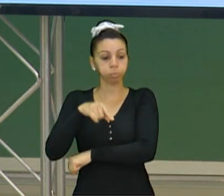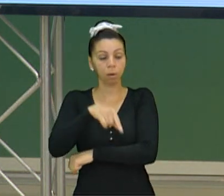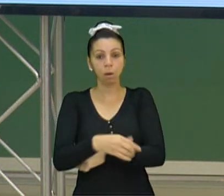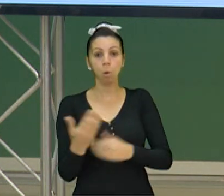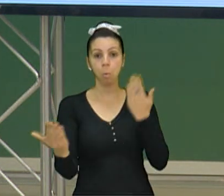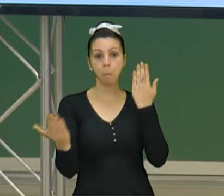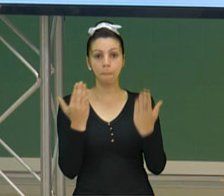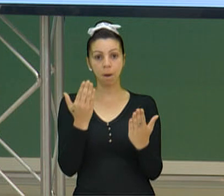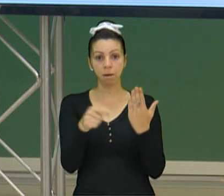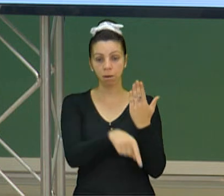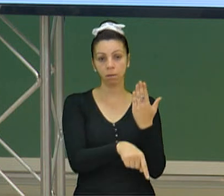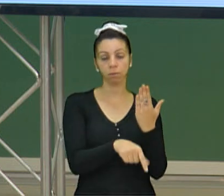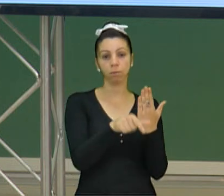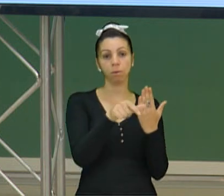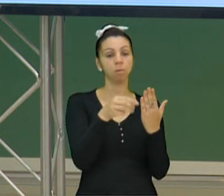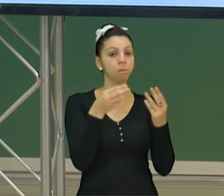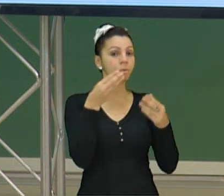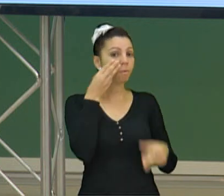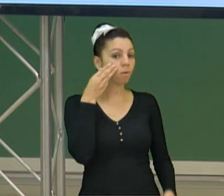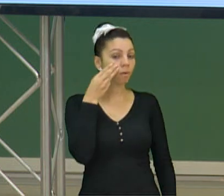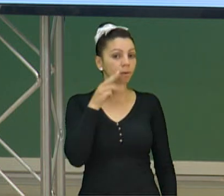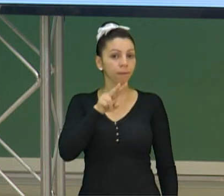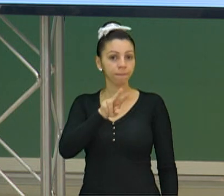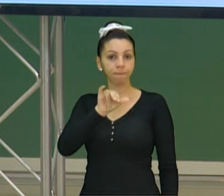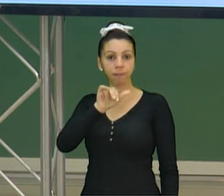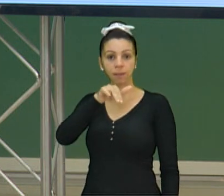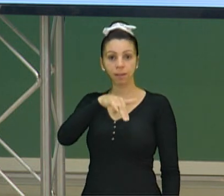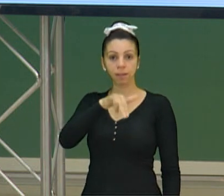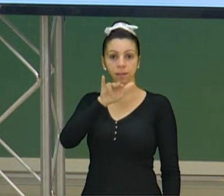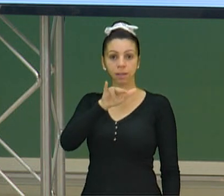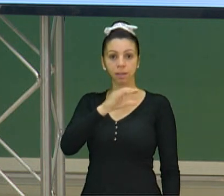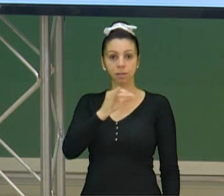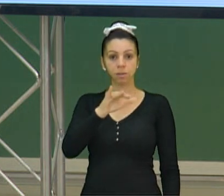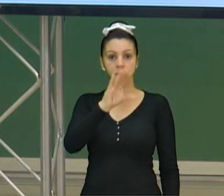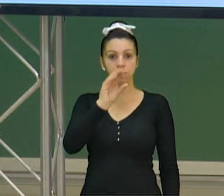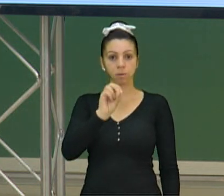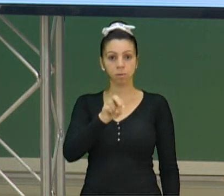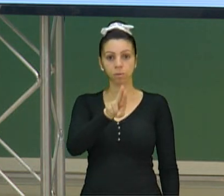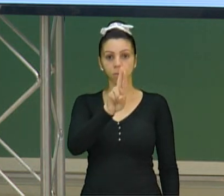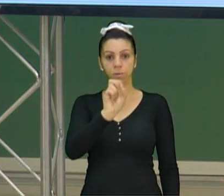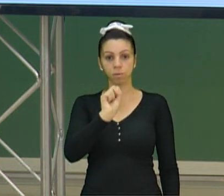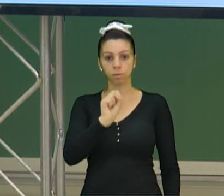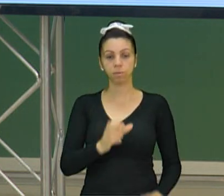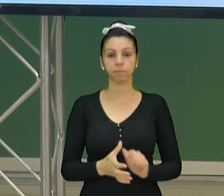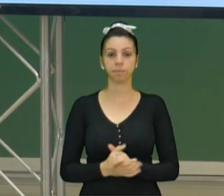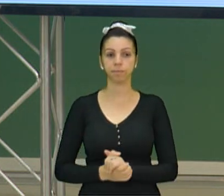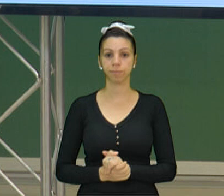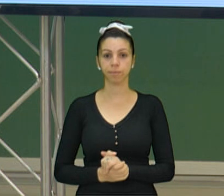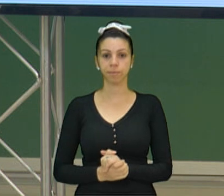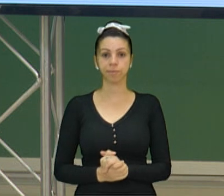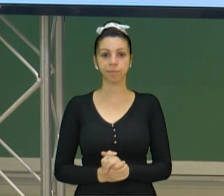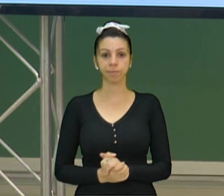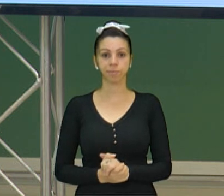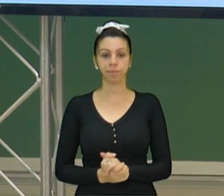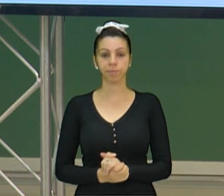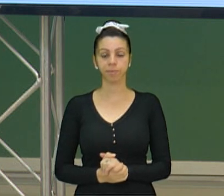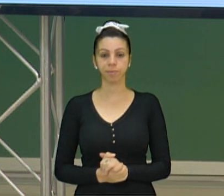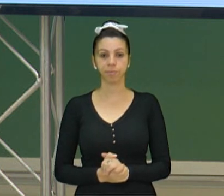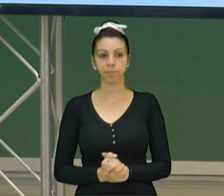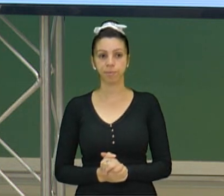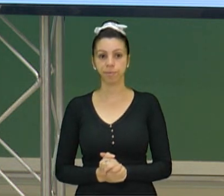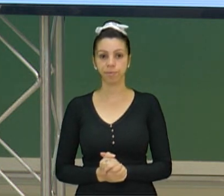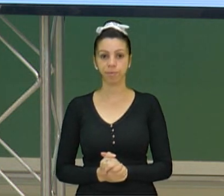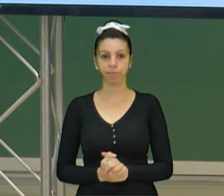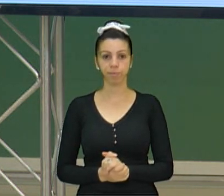colocar ER. Ok? Beleza. Agora aqui, isso daqui a gente não tinha